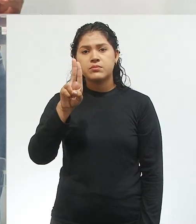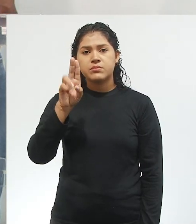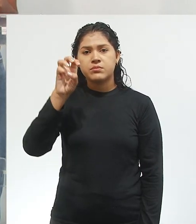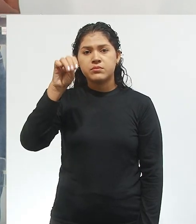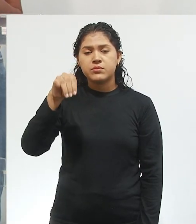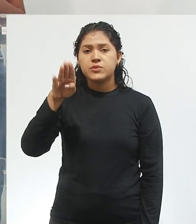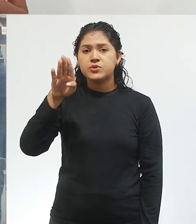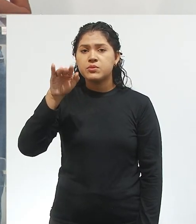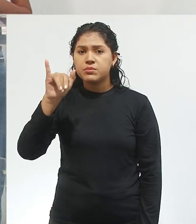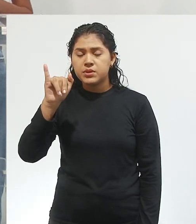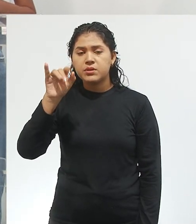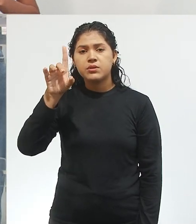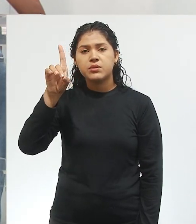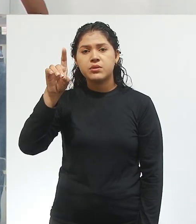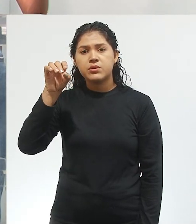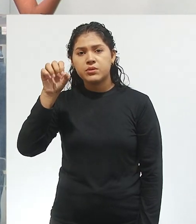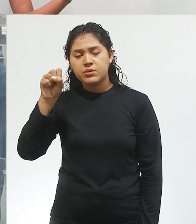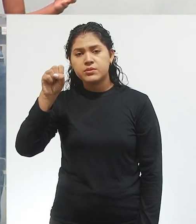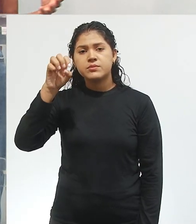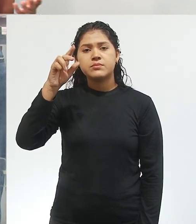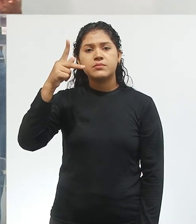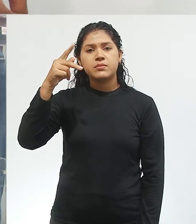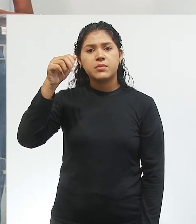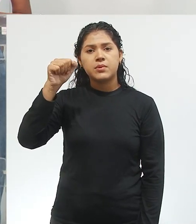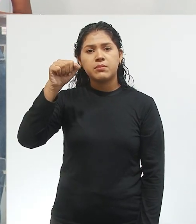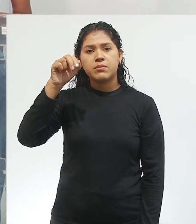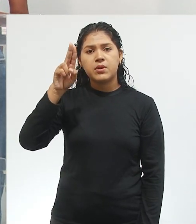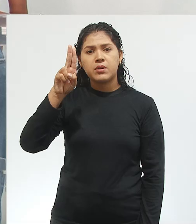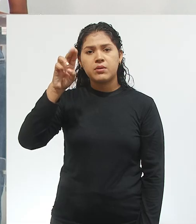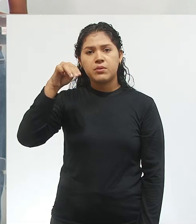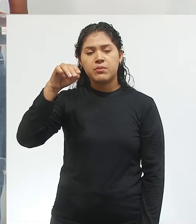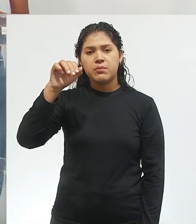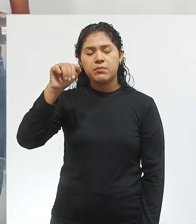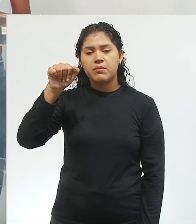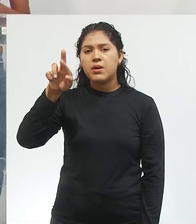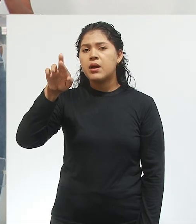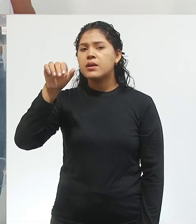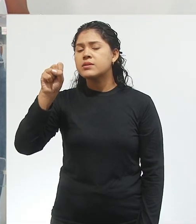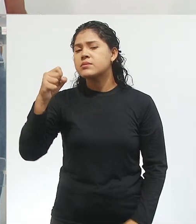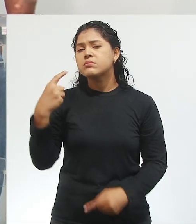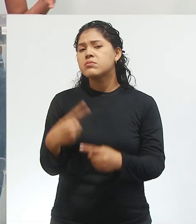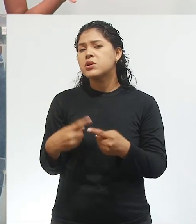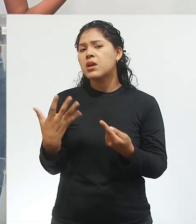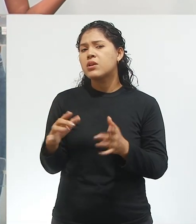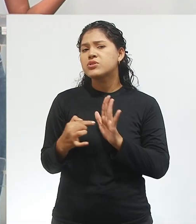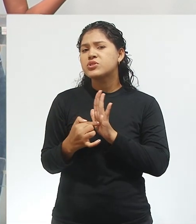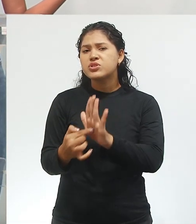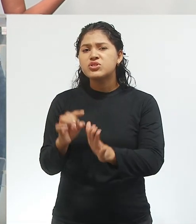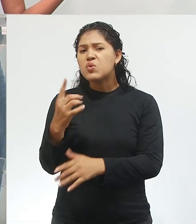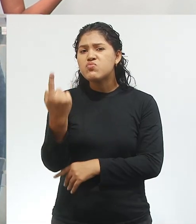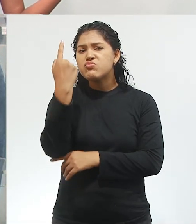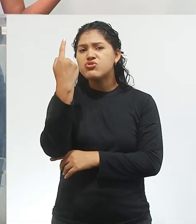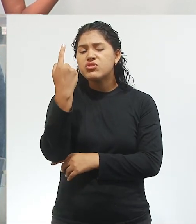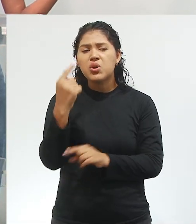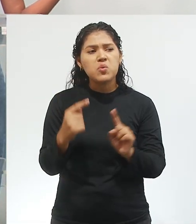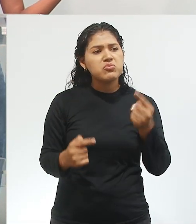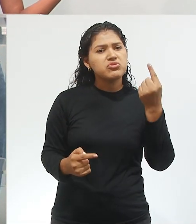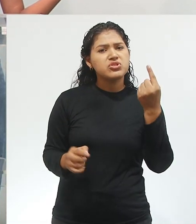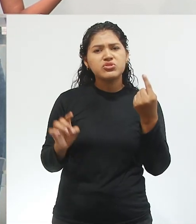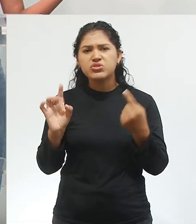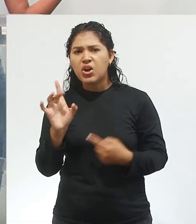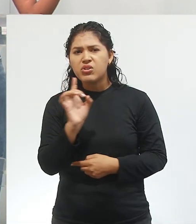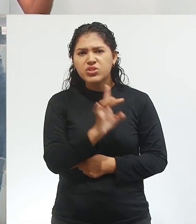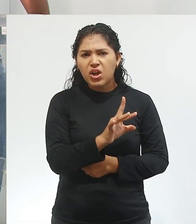trabalhar todas essas dimensões relativas às populações negras e indígenas durante todo o ano letivo? Então,